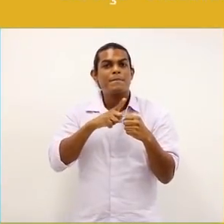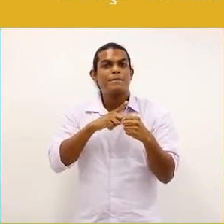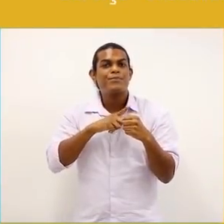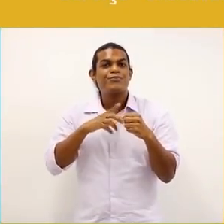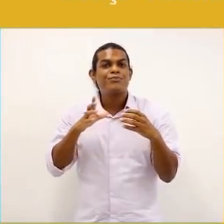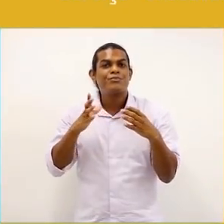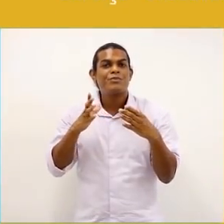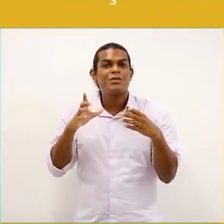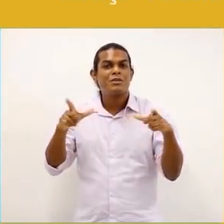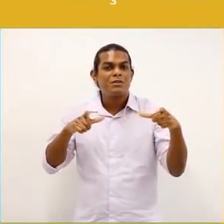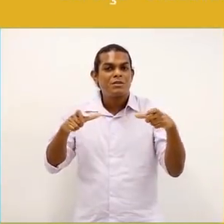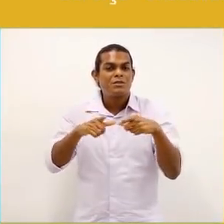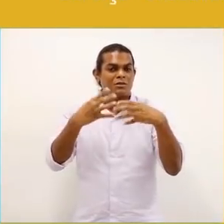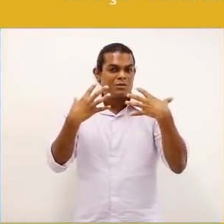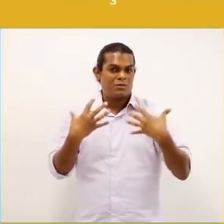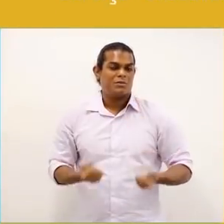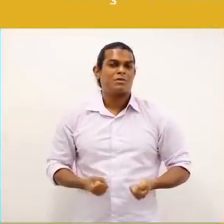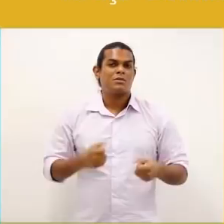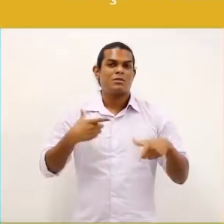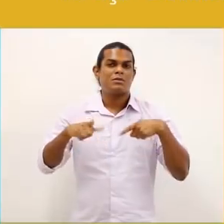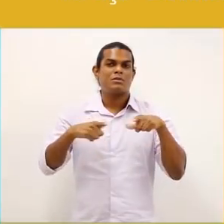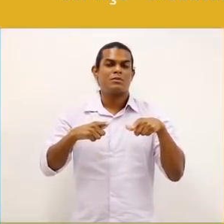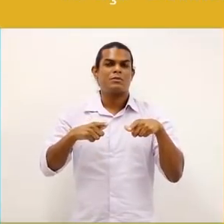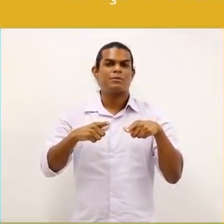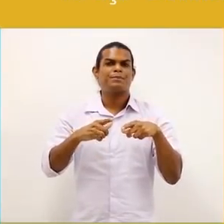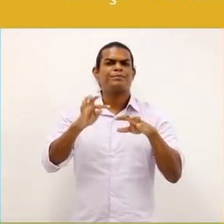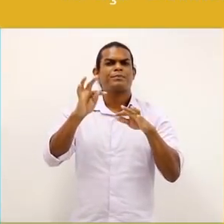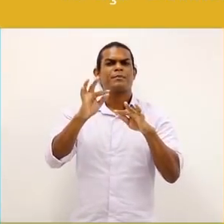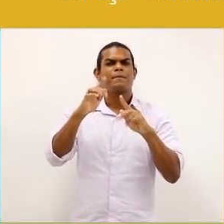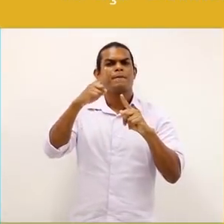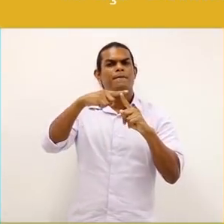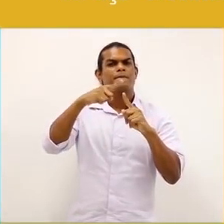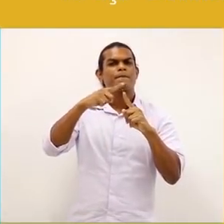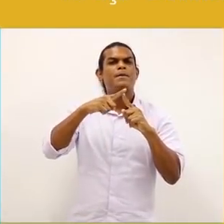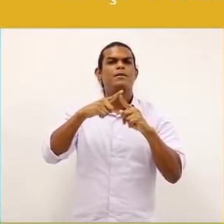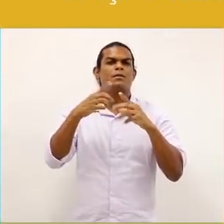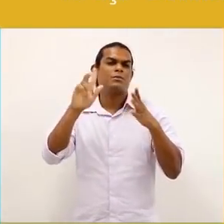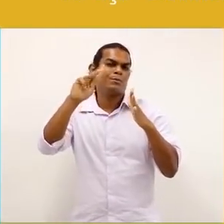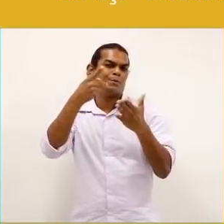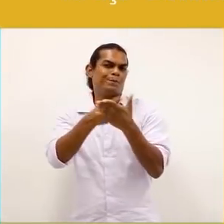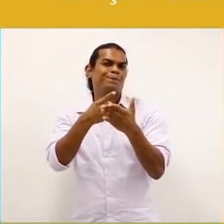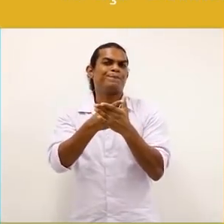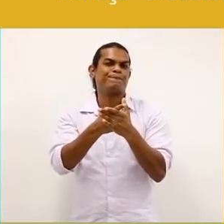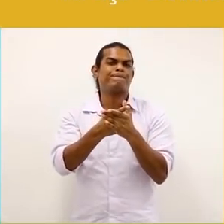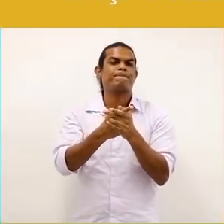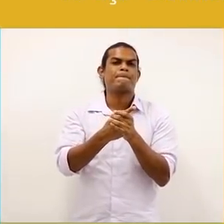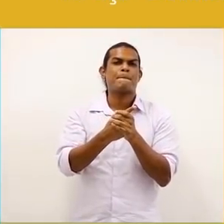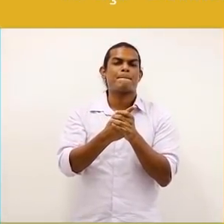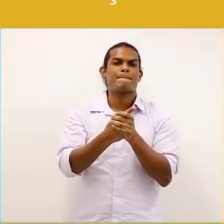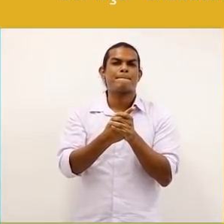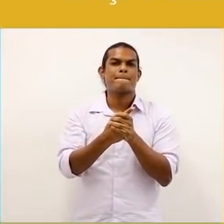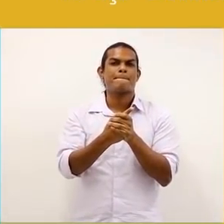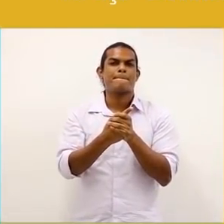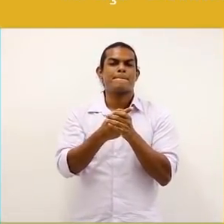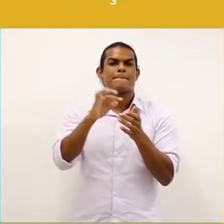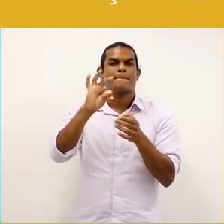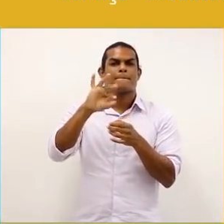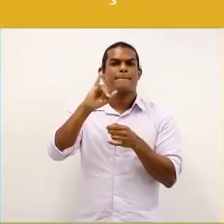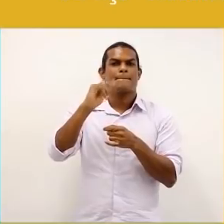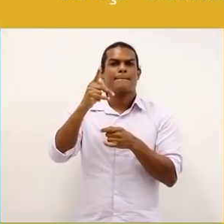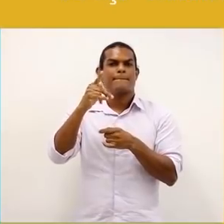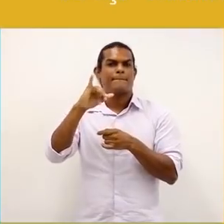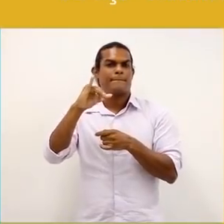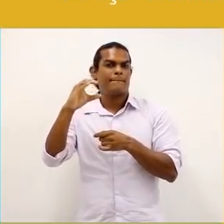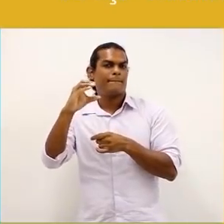Temos alguns tipos de acidente. Por exemplo, o acidente típico. Um acidente típico é aquele que ocorre no local de trabalho,